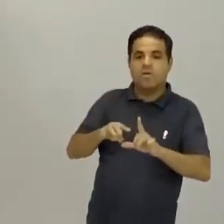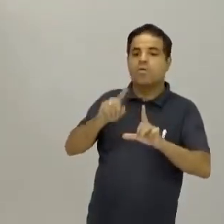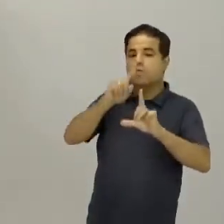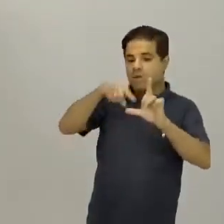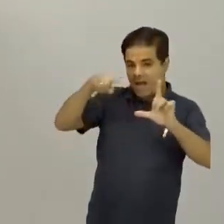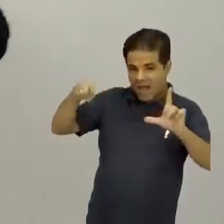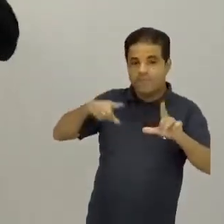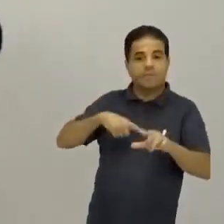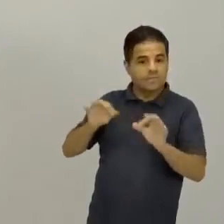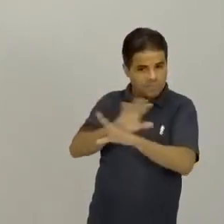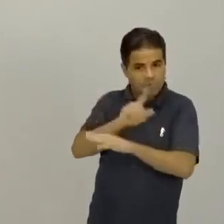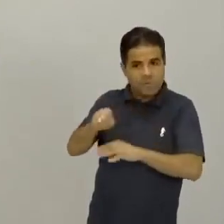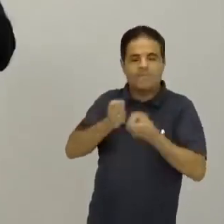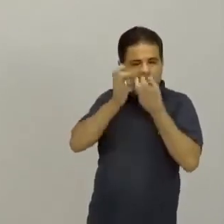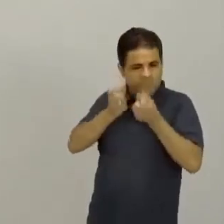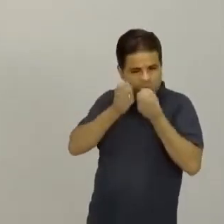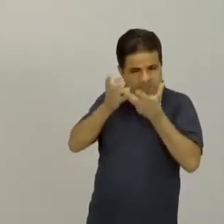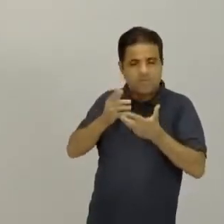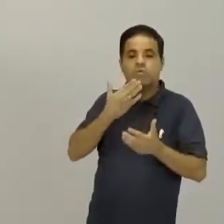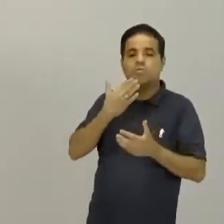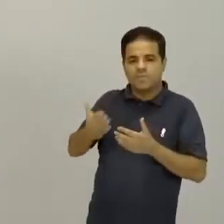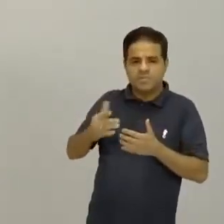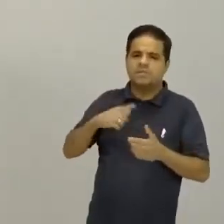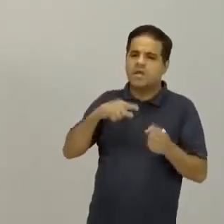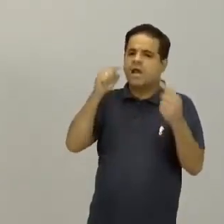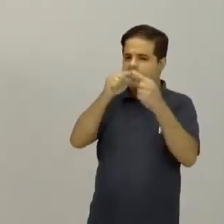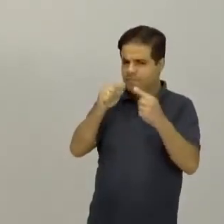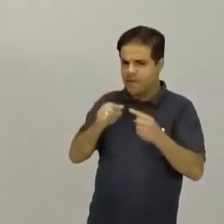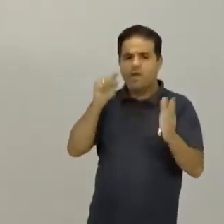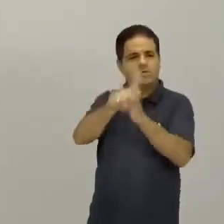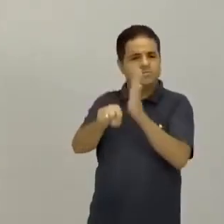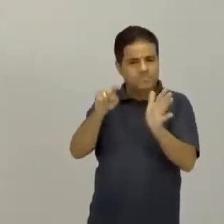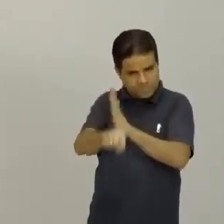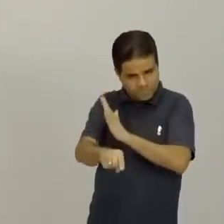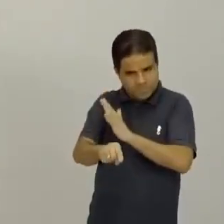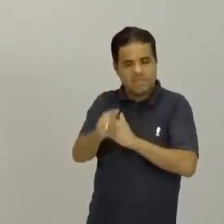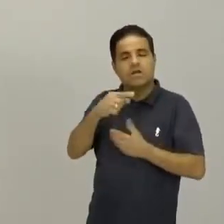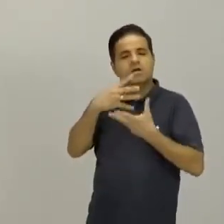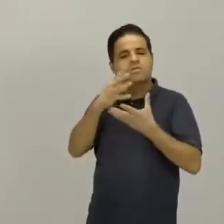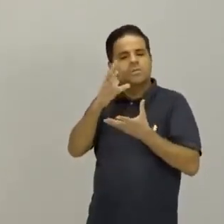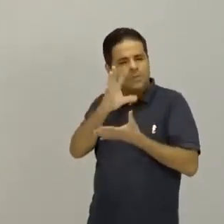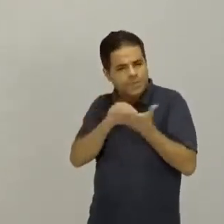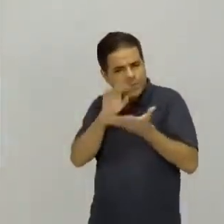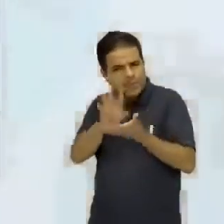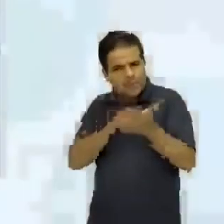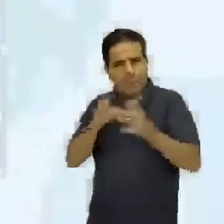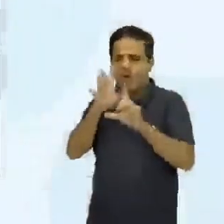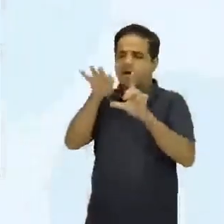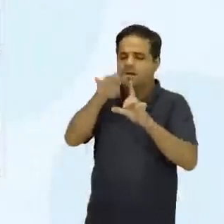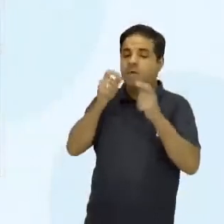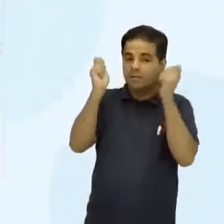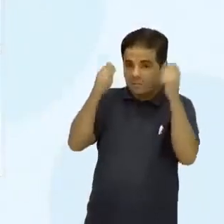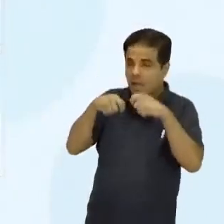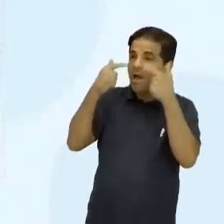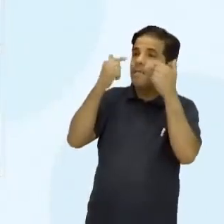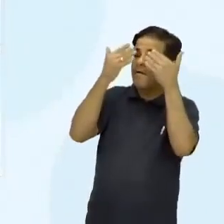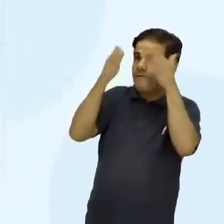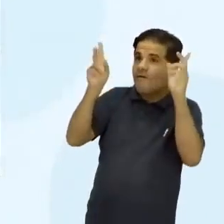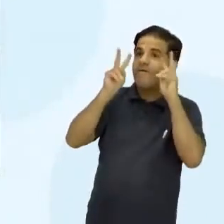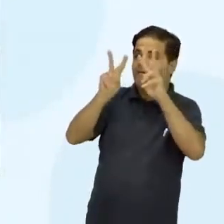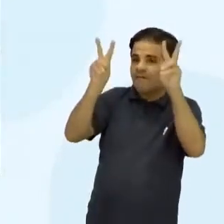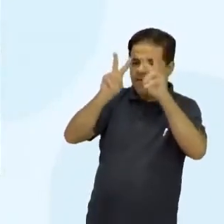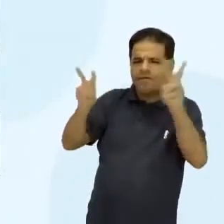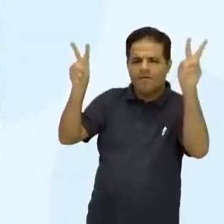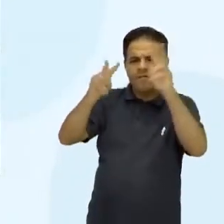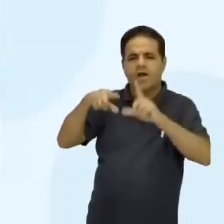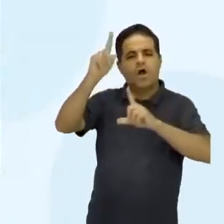lá, porém, as informações que a gente está pedindo aí tem a ver com as perguntas, tá bom? Mas a gente enxugou numa tabelinha. Então, vamos lá, ó, pode olhar. Observe o